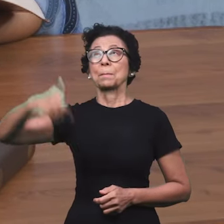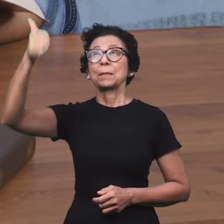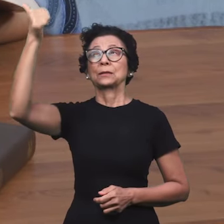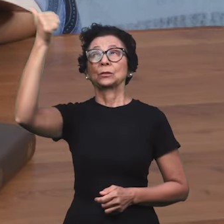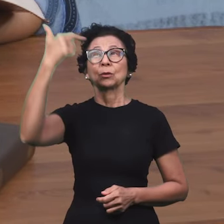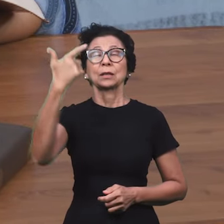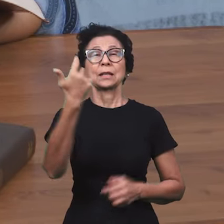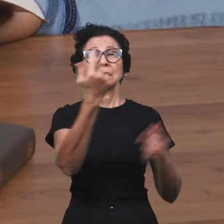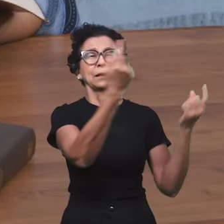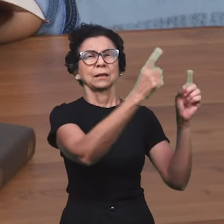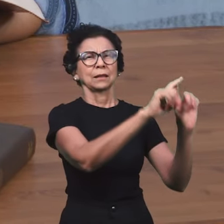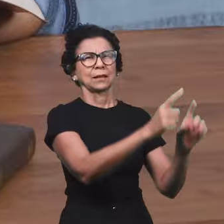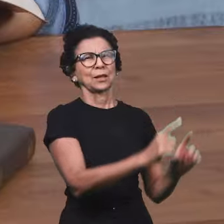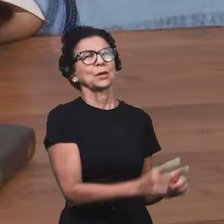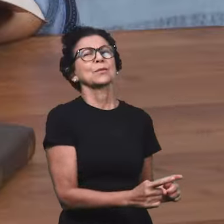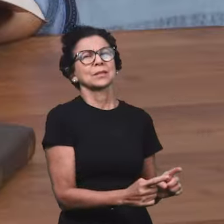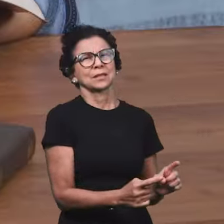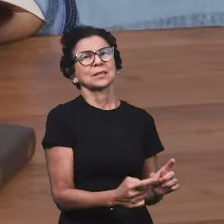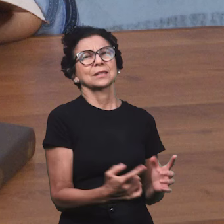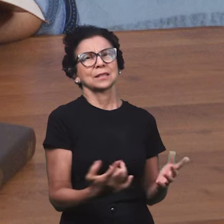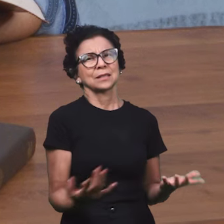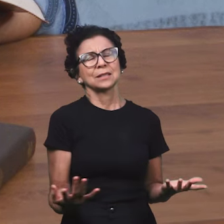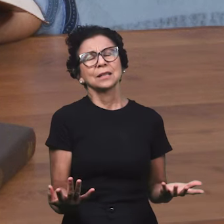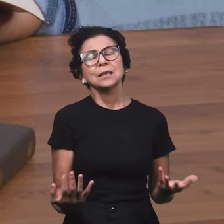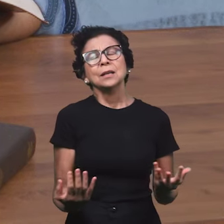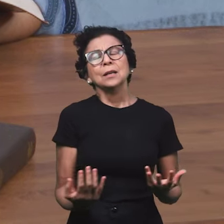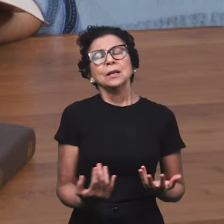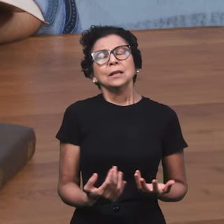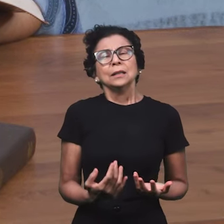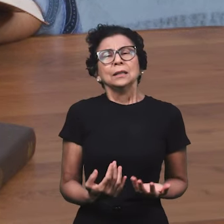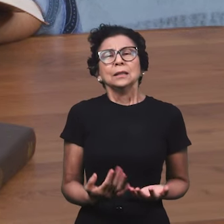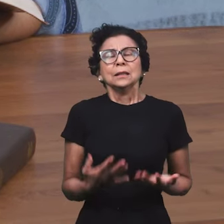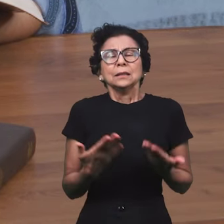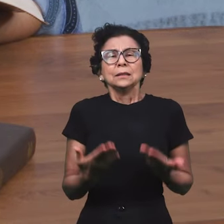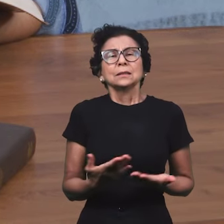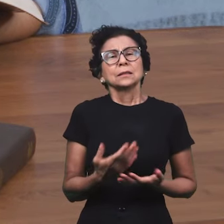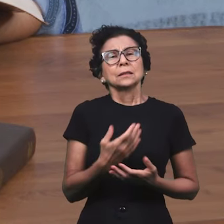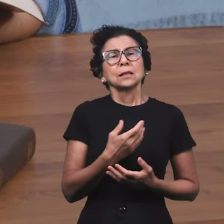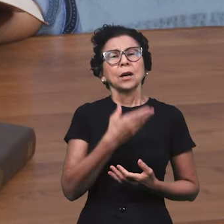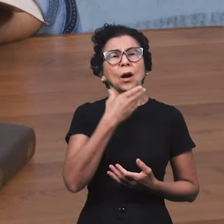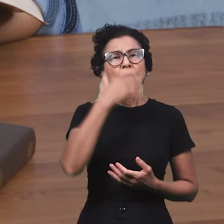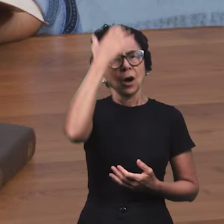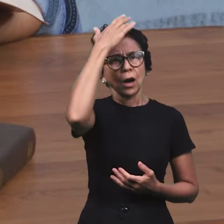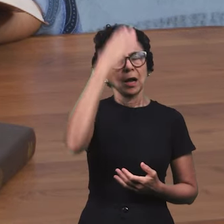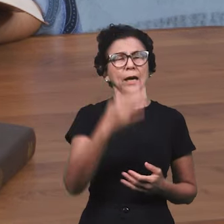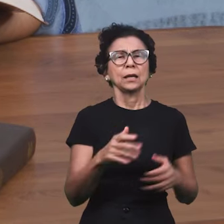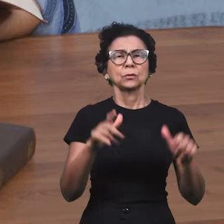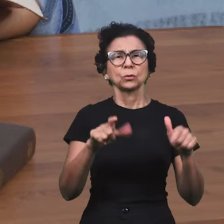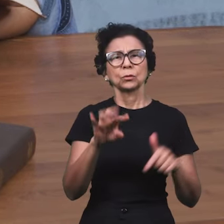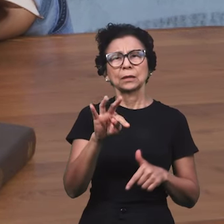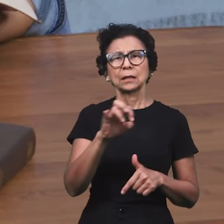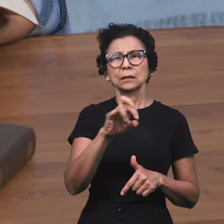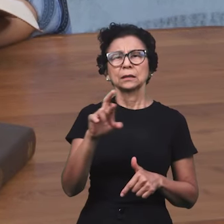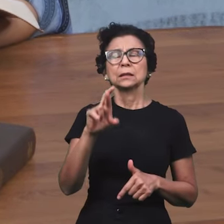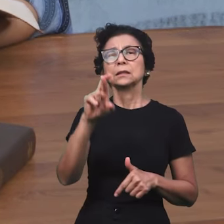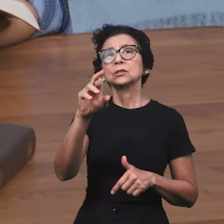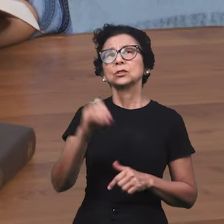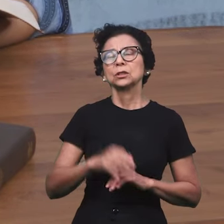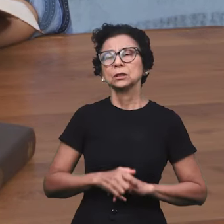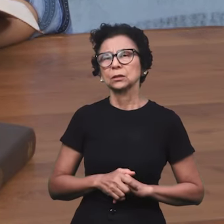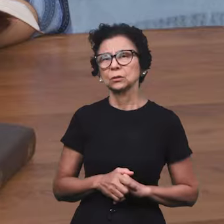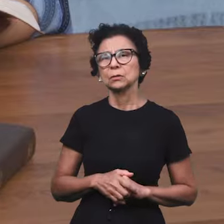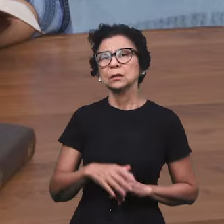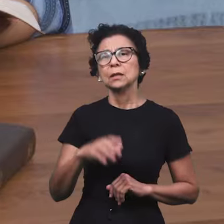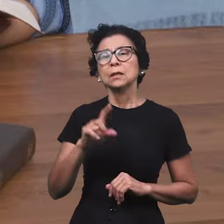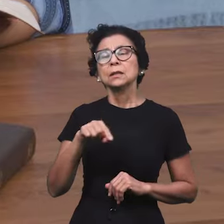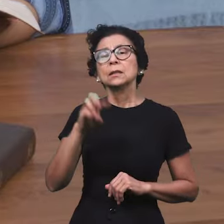deuses. Porém, quem teria força para lhe edificar uma casa, visto que os céus e até